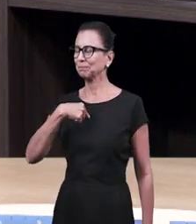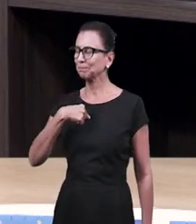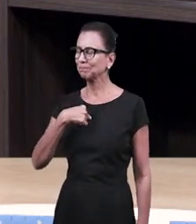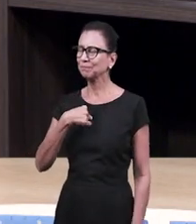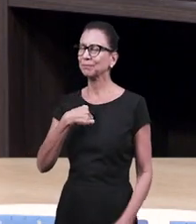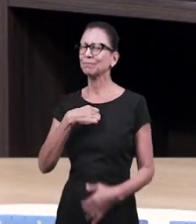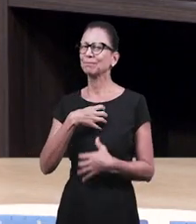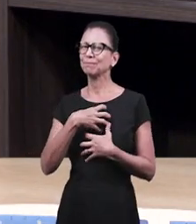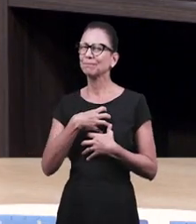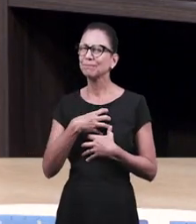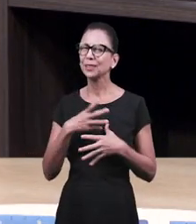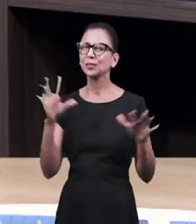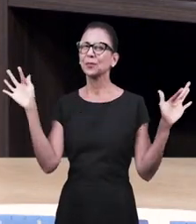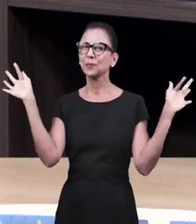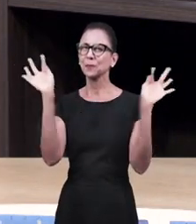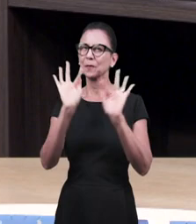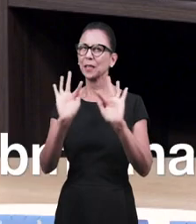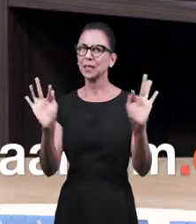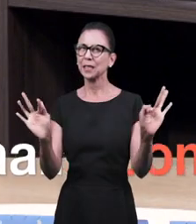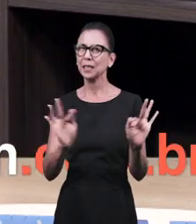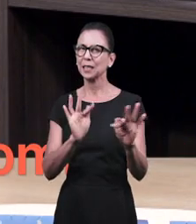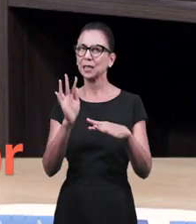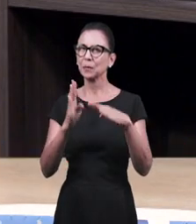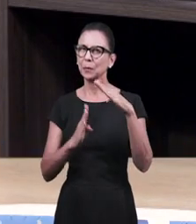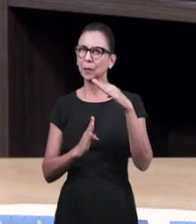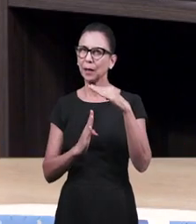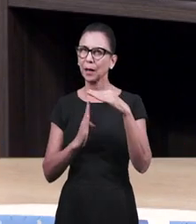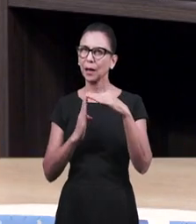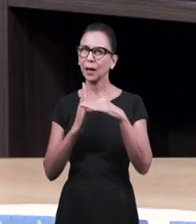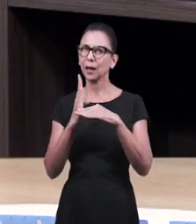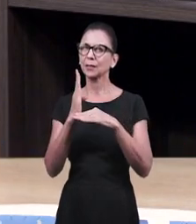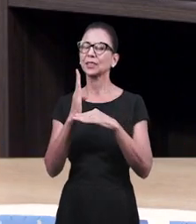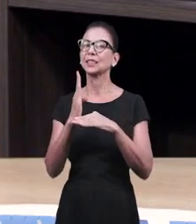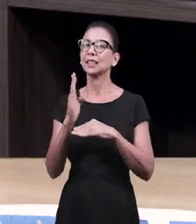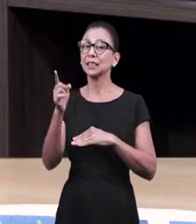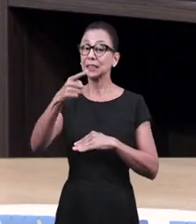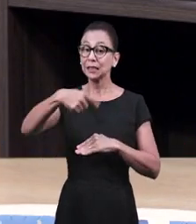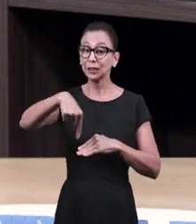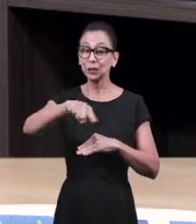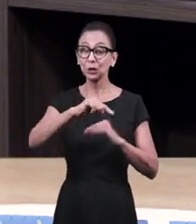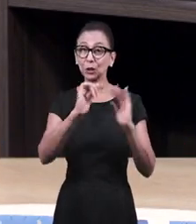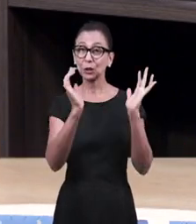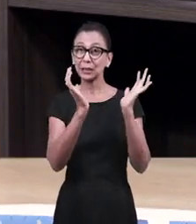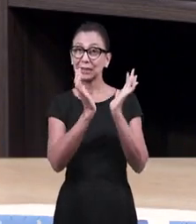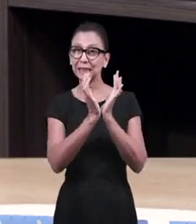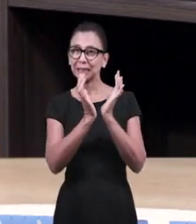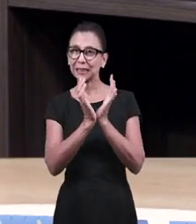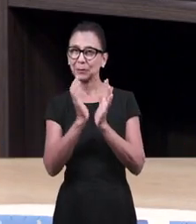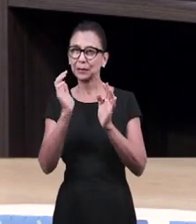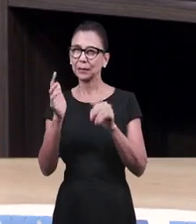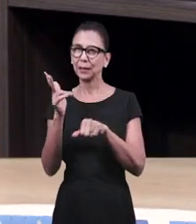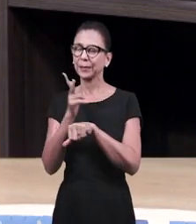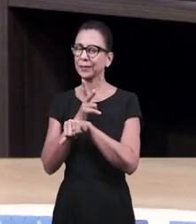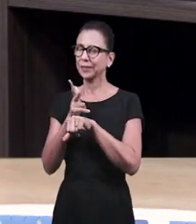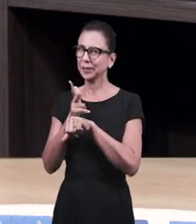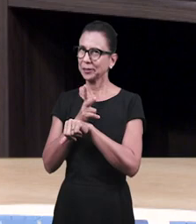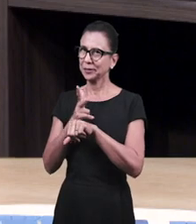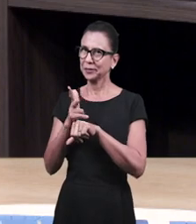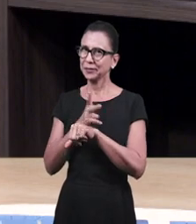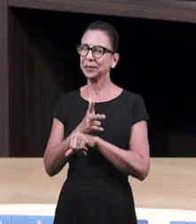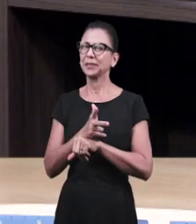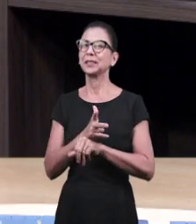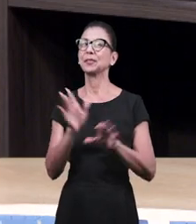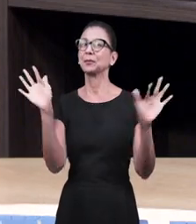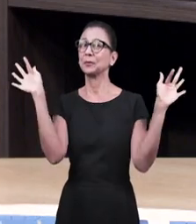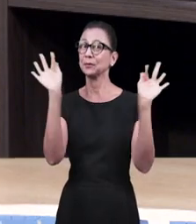muito feliz pela sua audiência, eu e toda a equipe aqui que está participando, que está gravando. Estamos muito felizes pela sua audiência, que